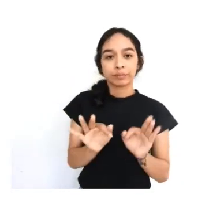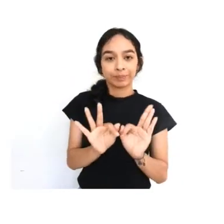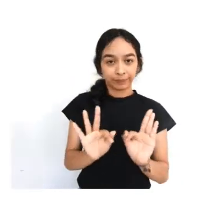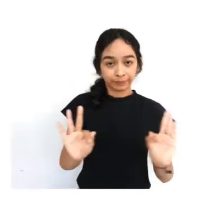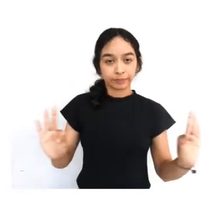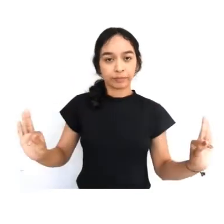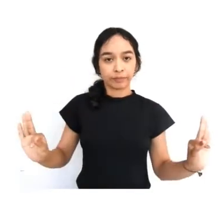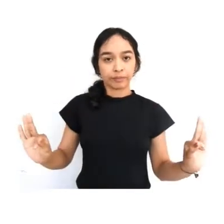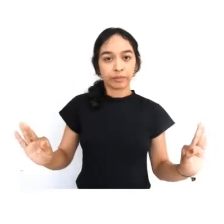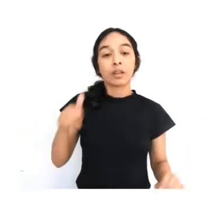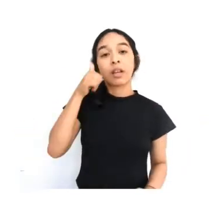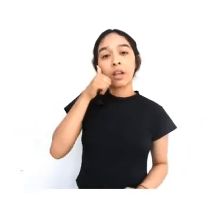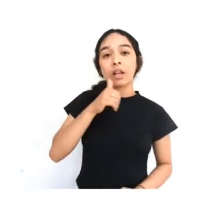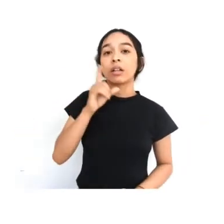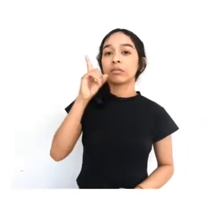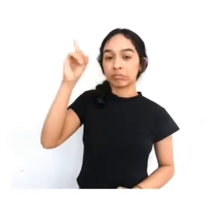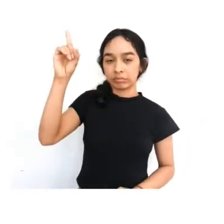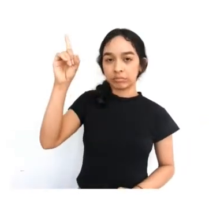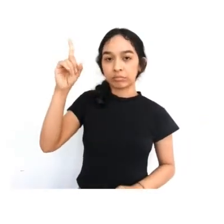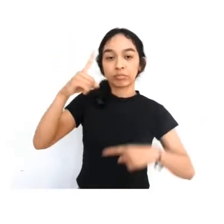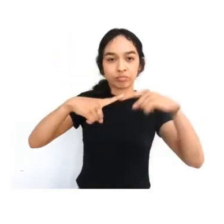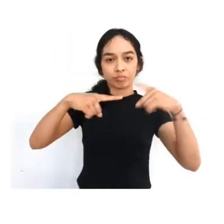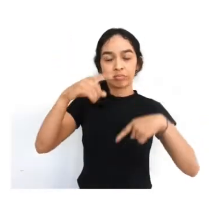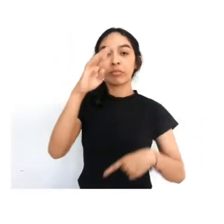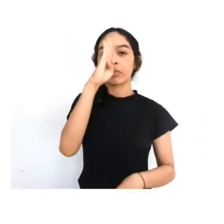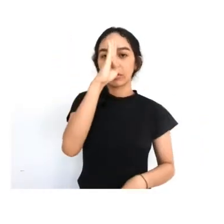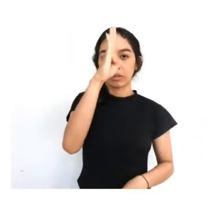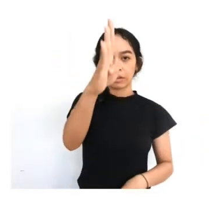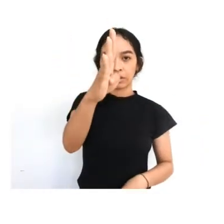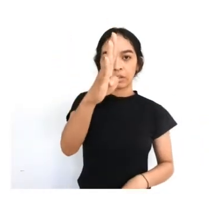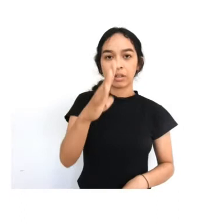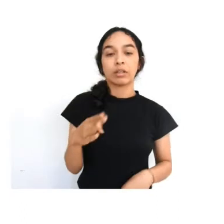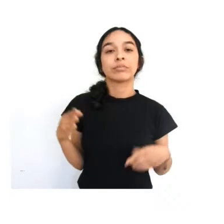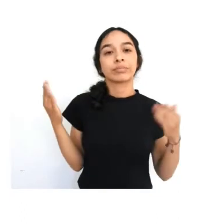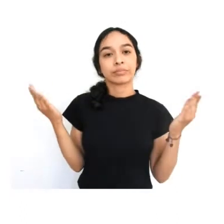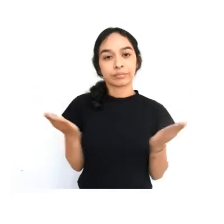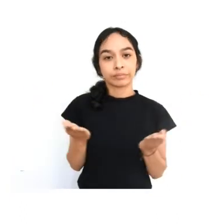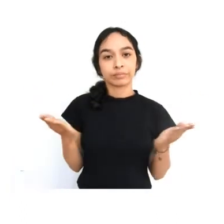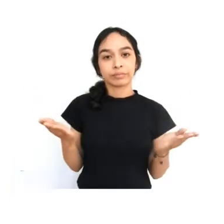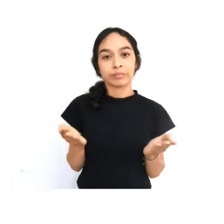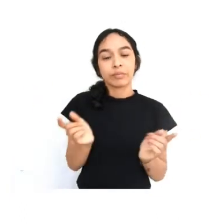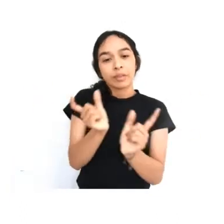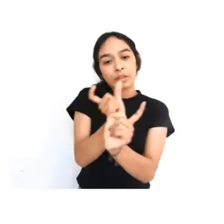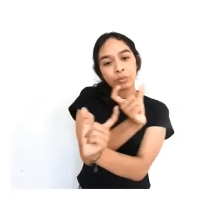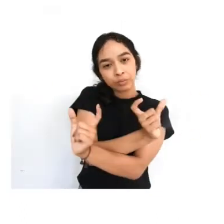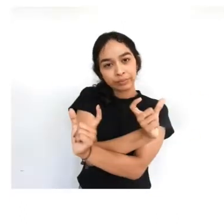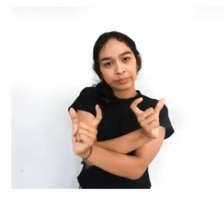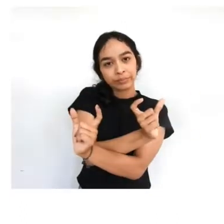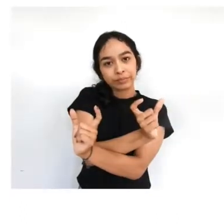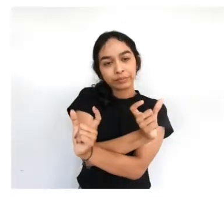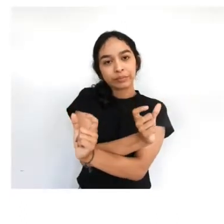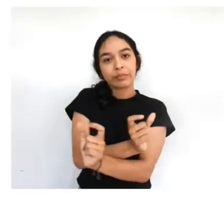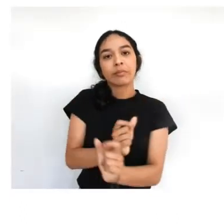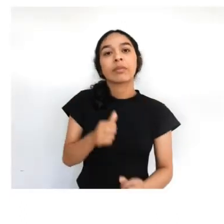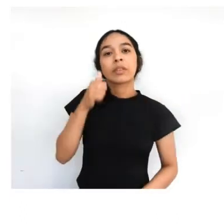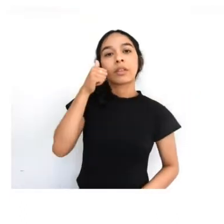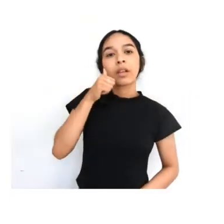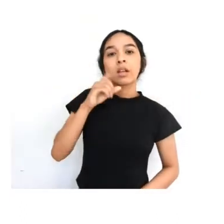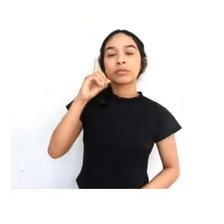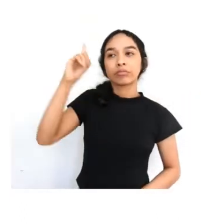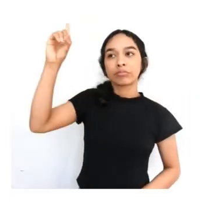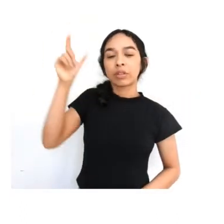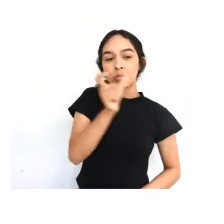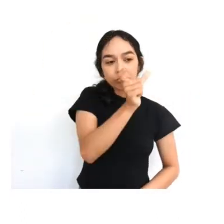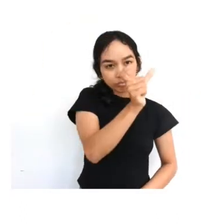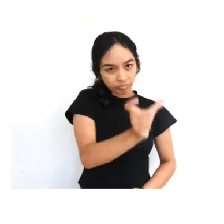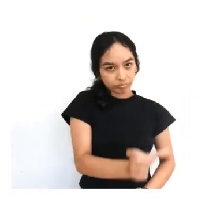objeto direto. Agora houve uma inversão. A ninfa tornou-se o sujeito e o poeta tornou-se o objeto